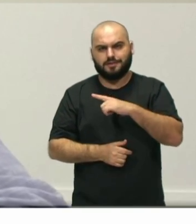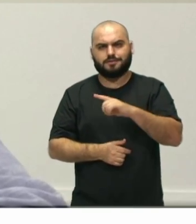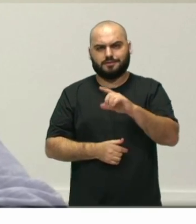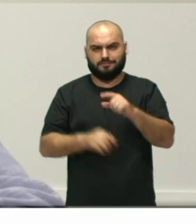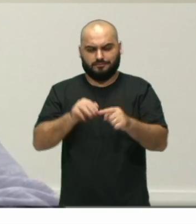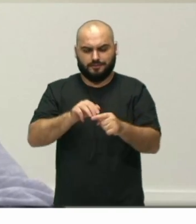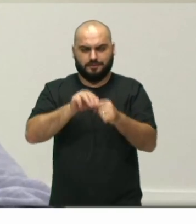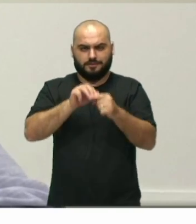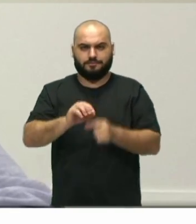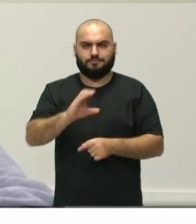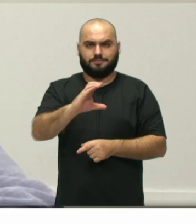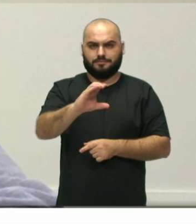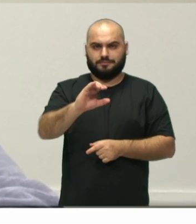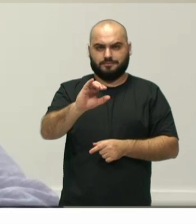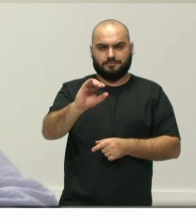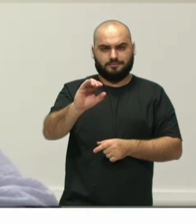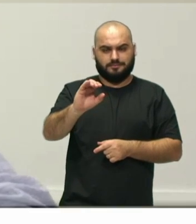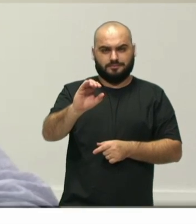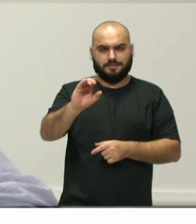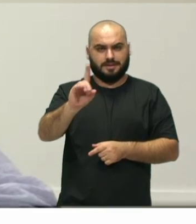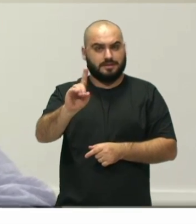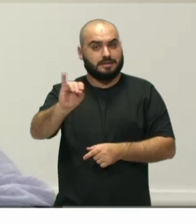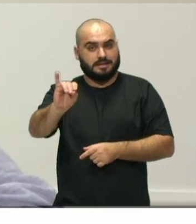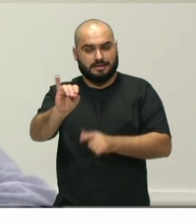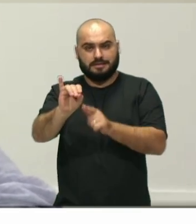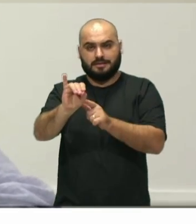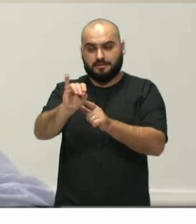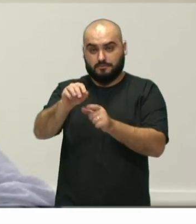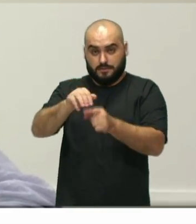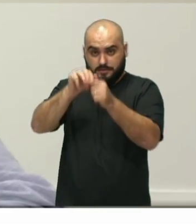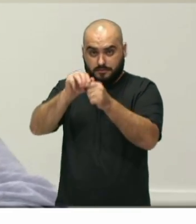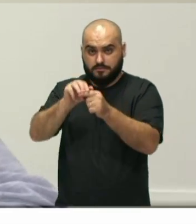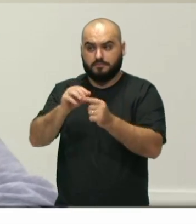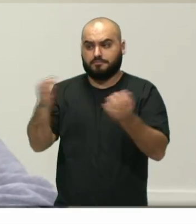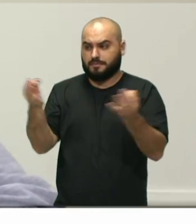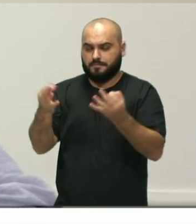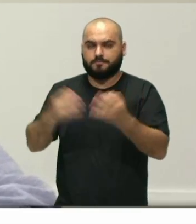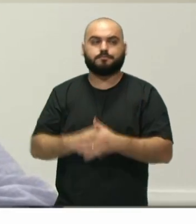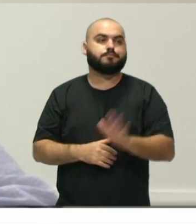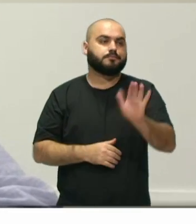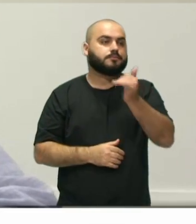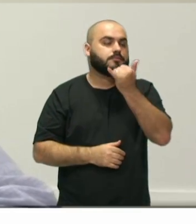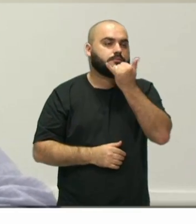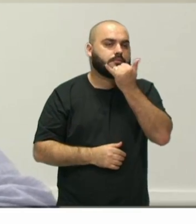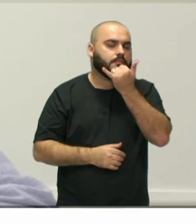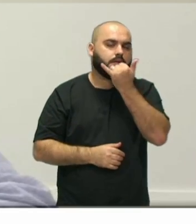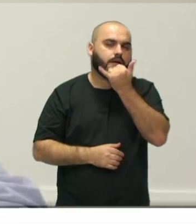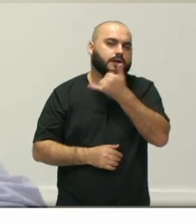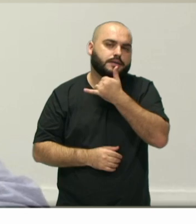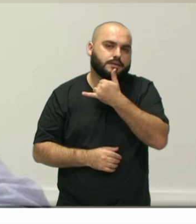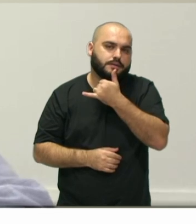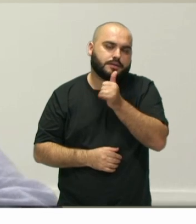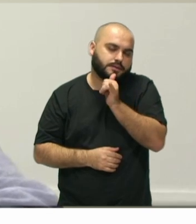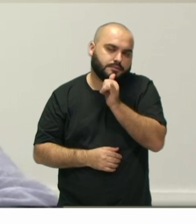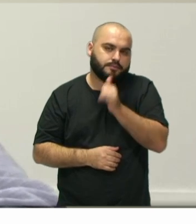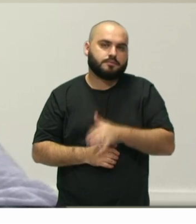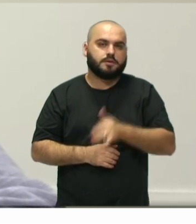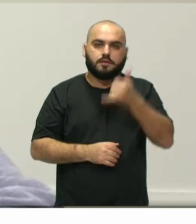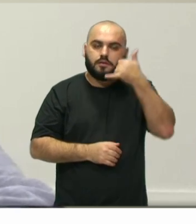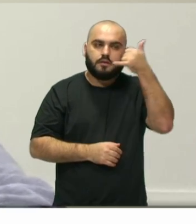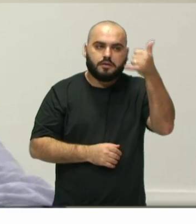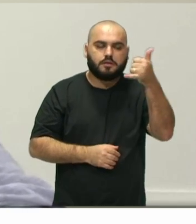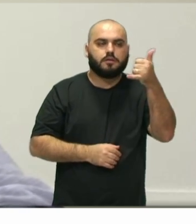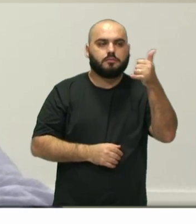municipal, ajudaria sim. Você veja um exemplo. Você liga numa clínica particular e fala, eu quero fazer uma tomografia pelo